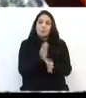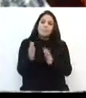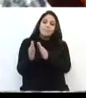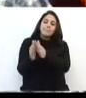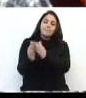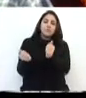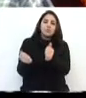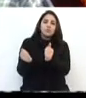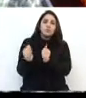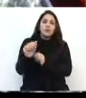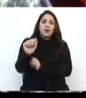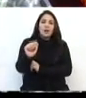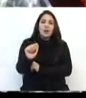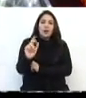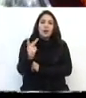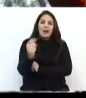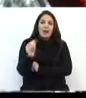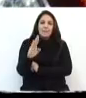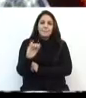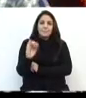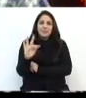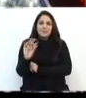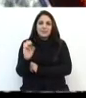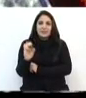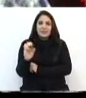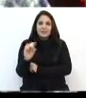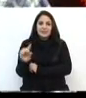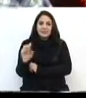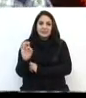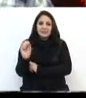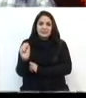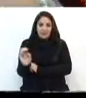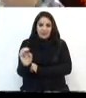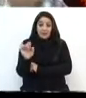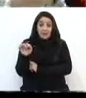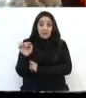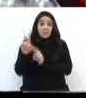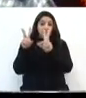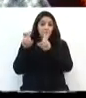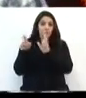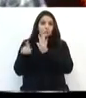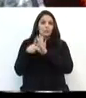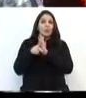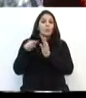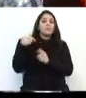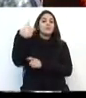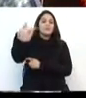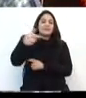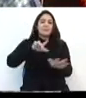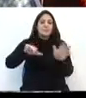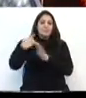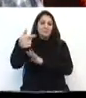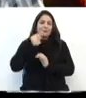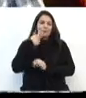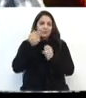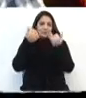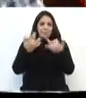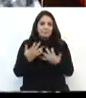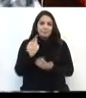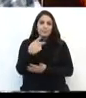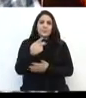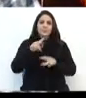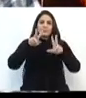ou simplesmente o habite-se, mas esse assunto fica para um comentário da próxima semana.